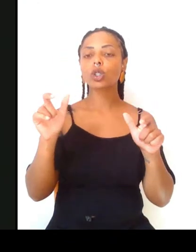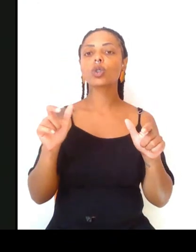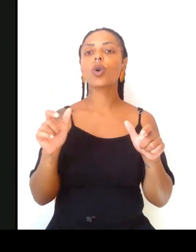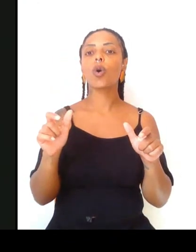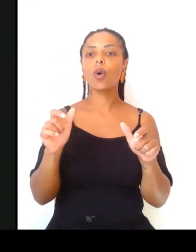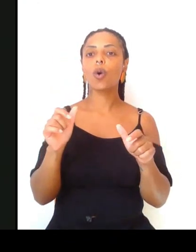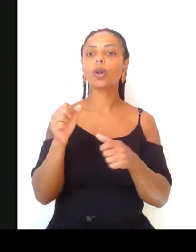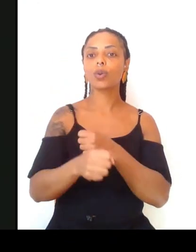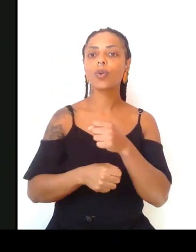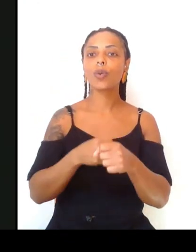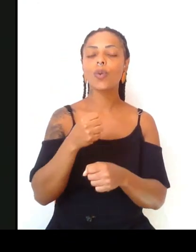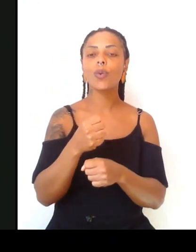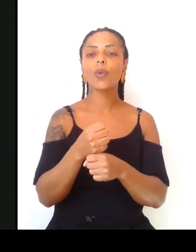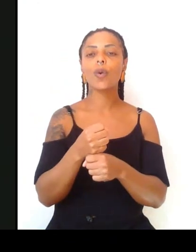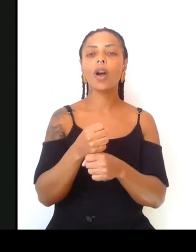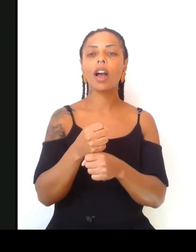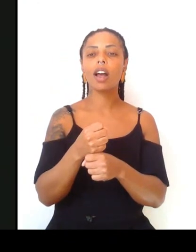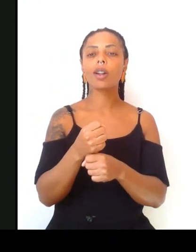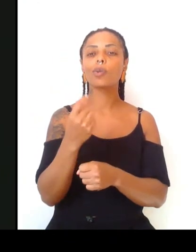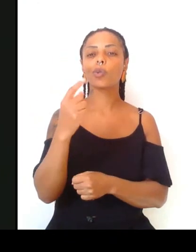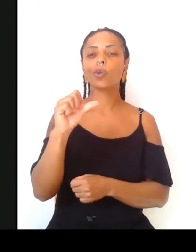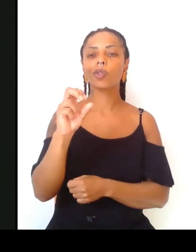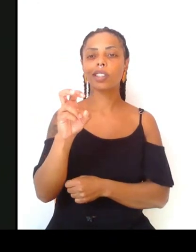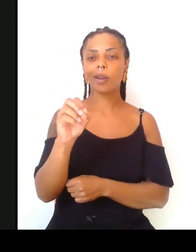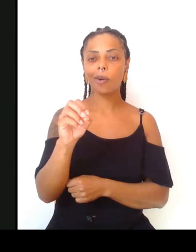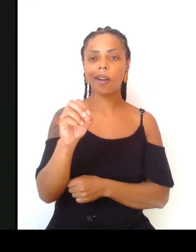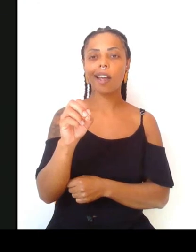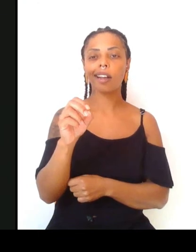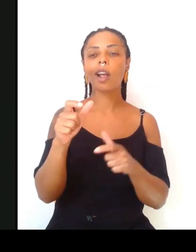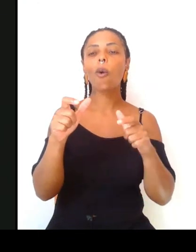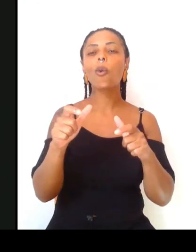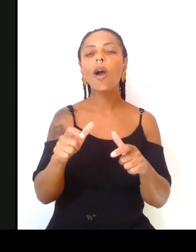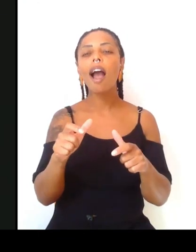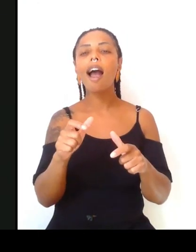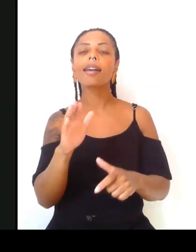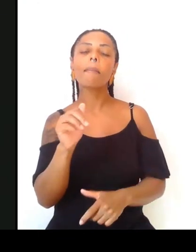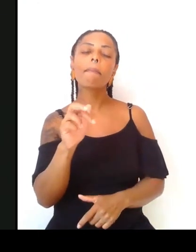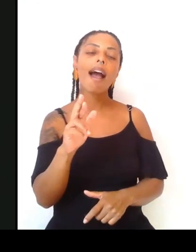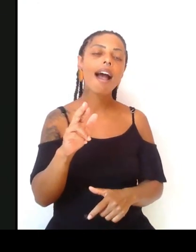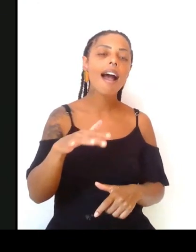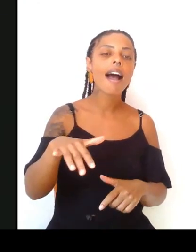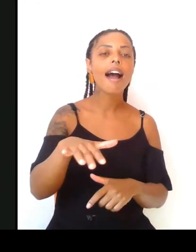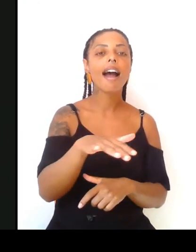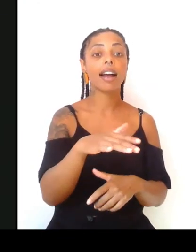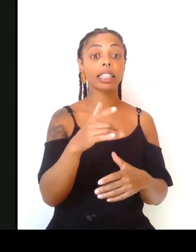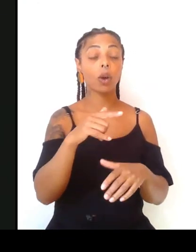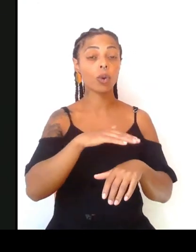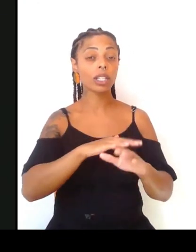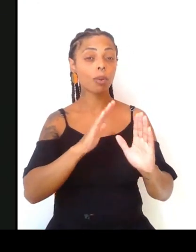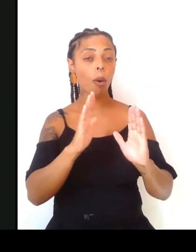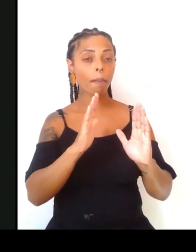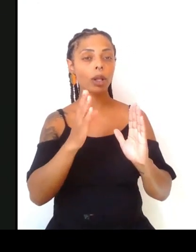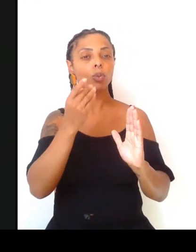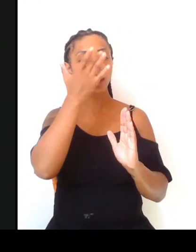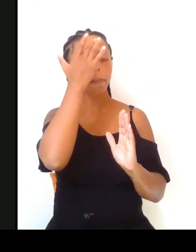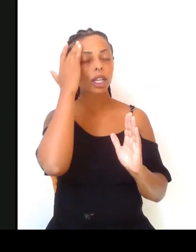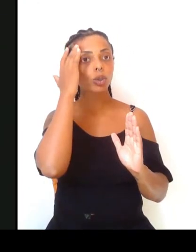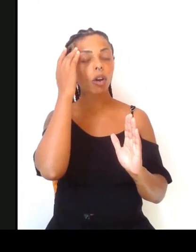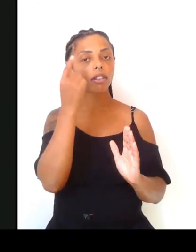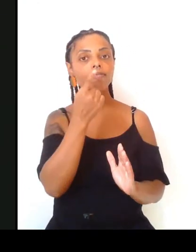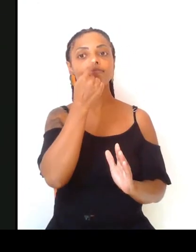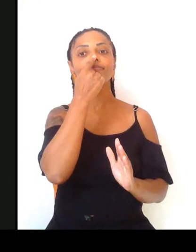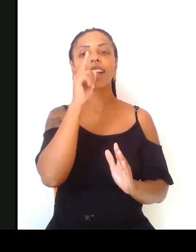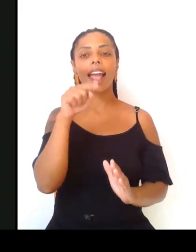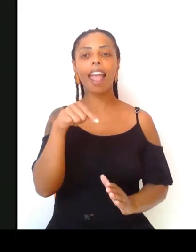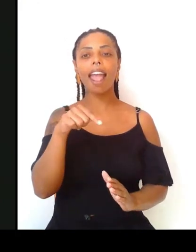e algumas dessas pessoas na época teriam se reconhecido como crear no sentido